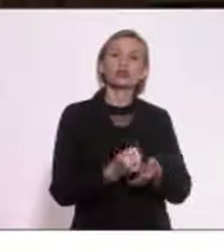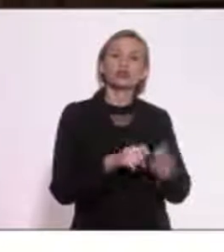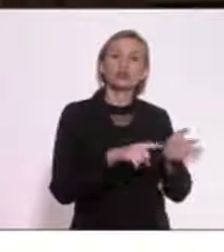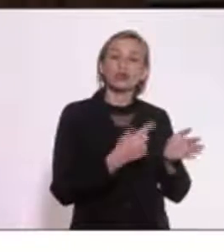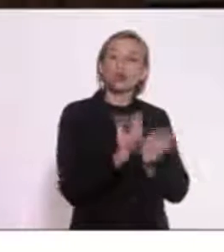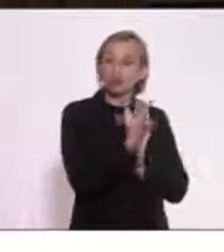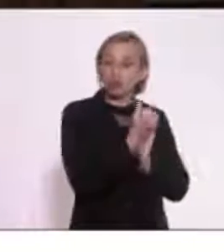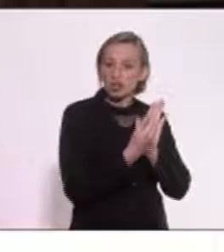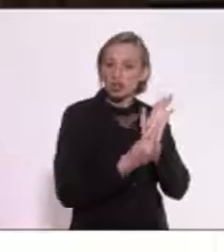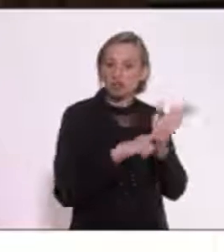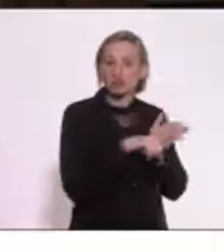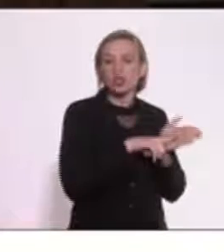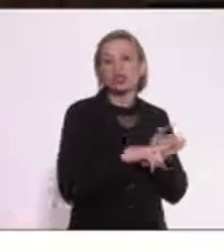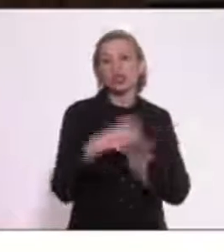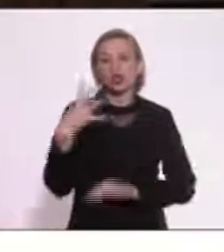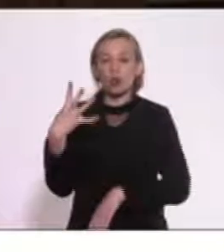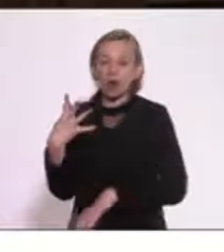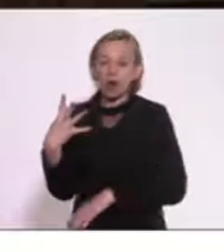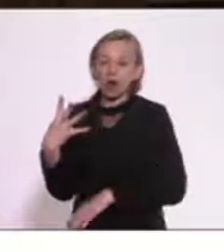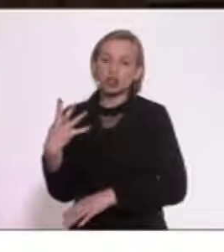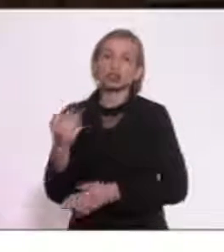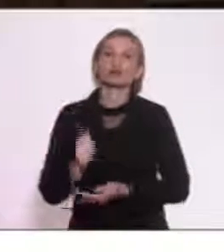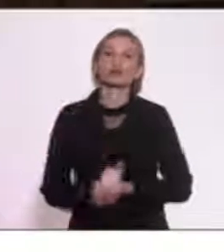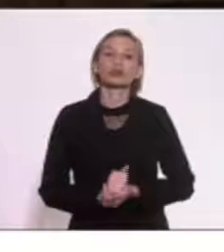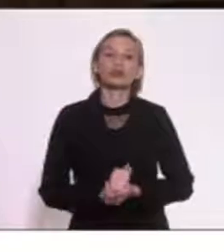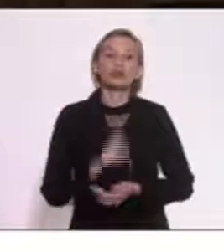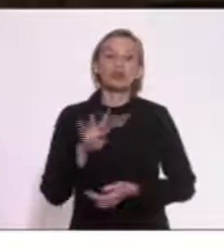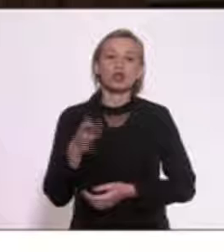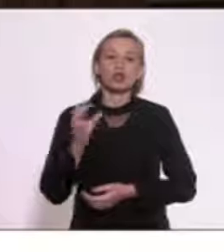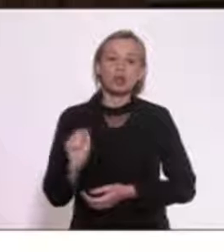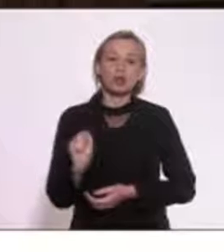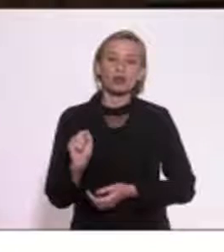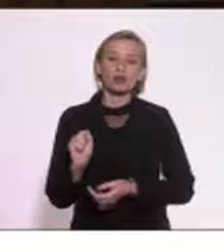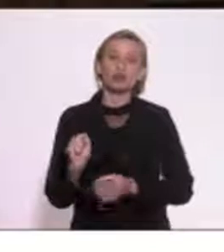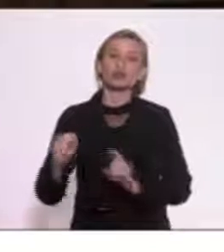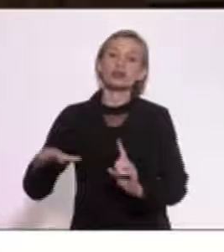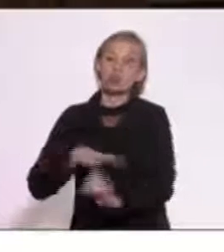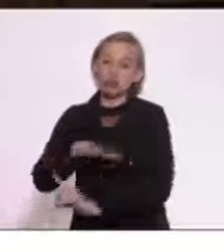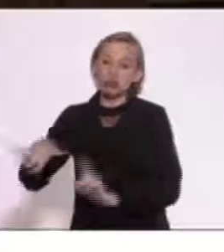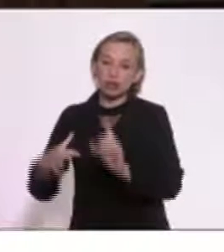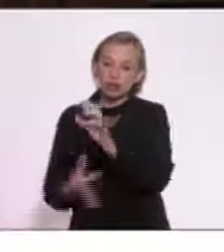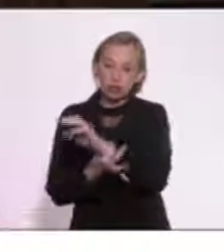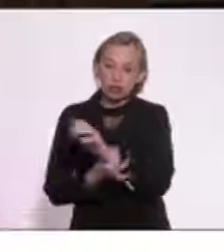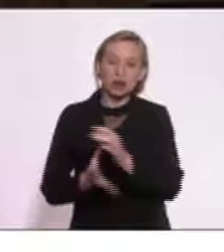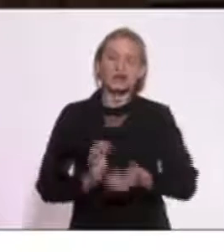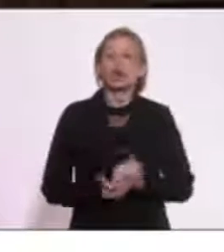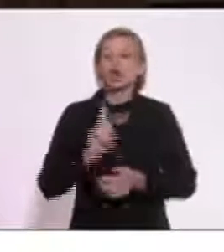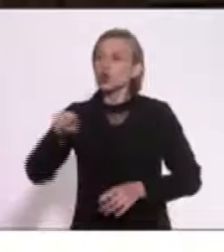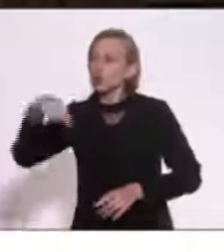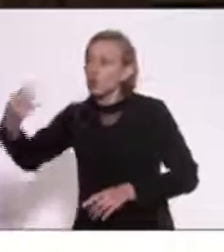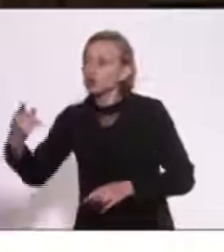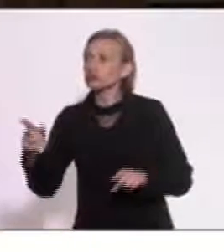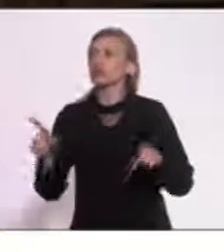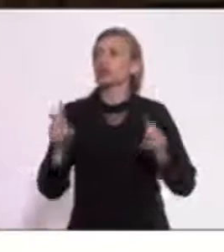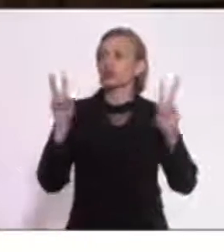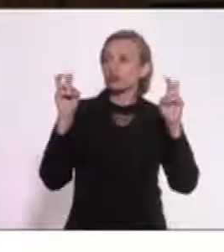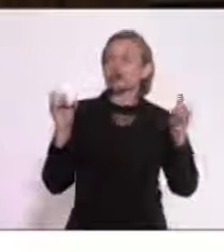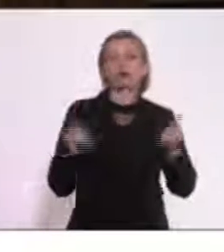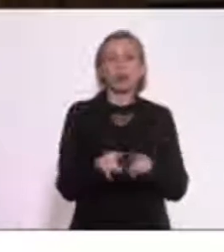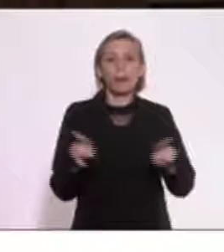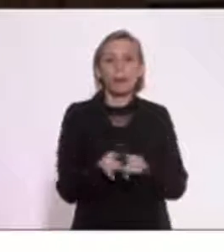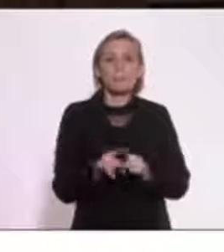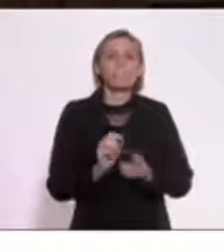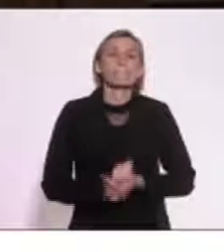e 4 bilhões no déficit da Seguridade Social. E a outra questão também